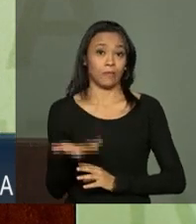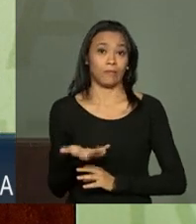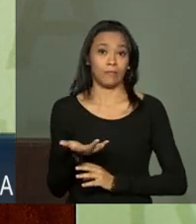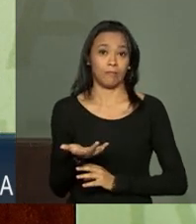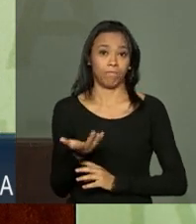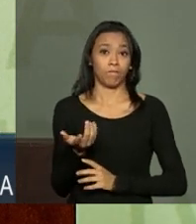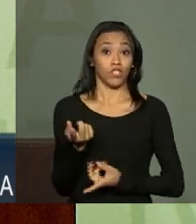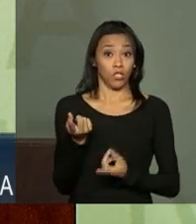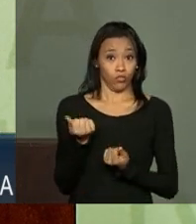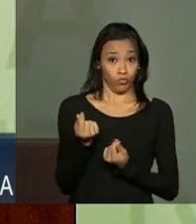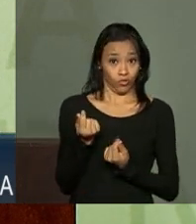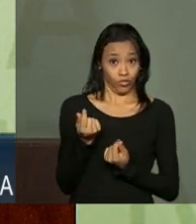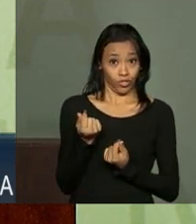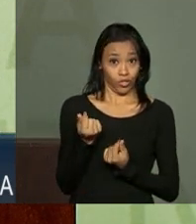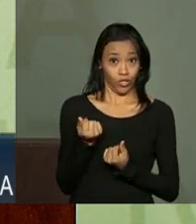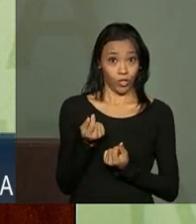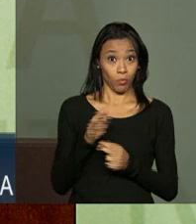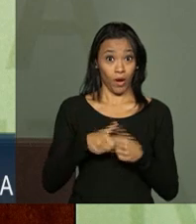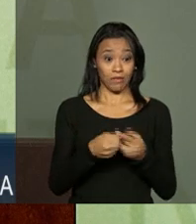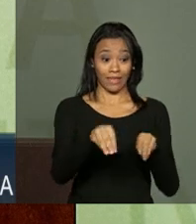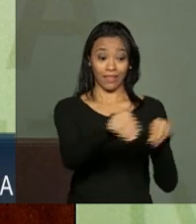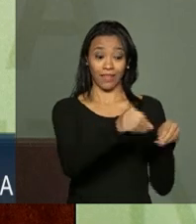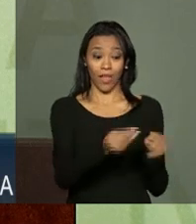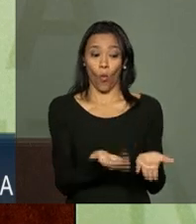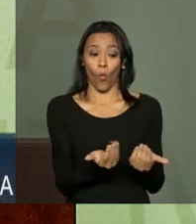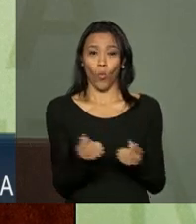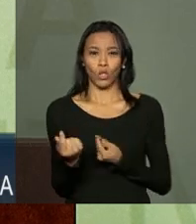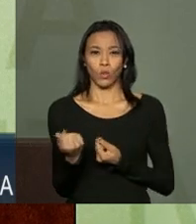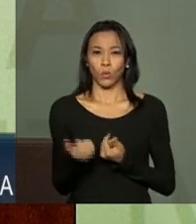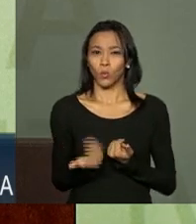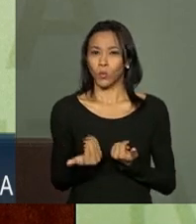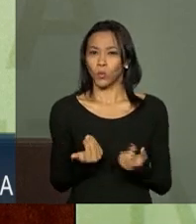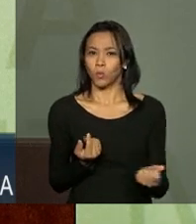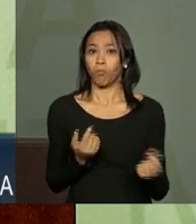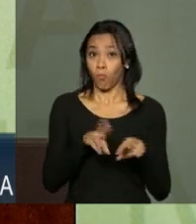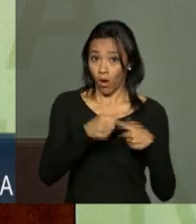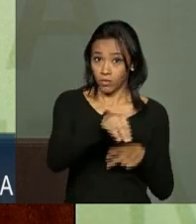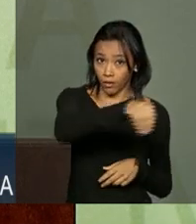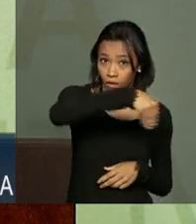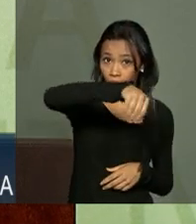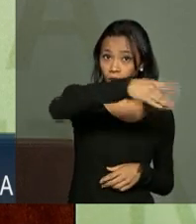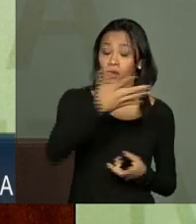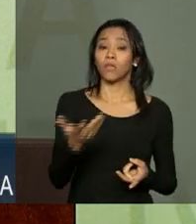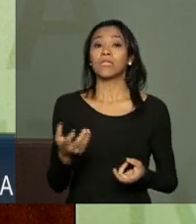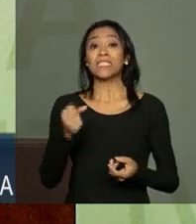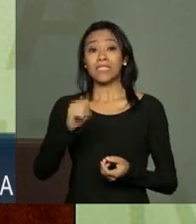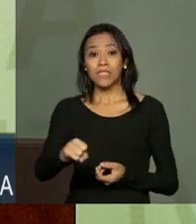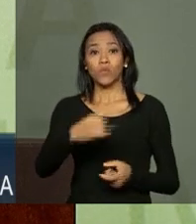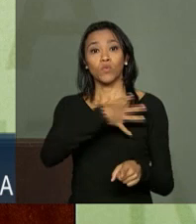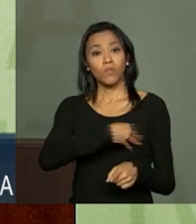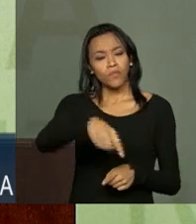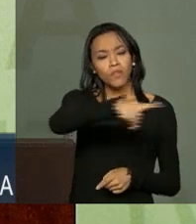gerarem renda a partir de suas terras, se os filhos do agricultor tiverem as